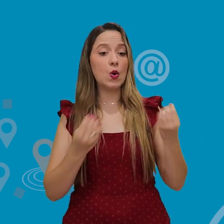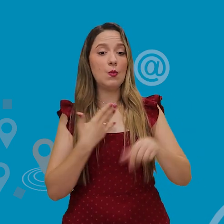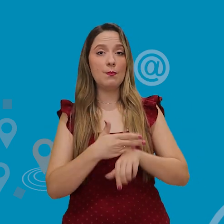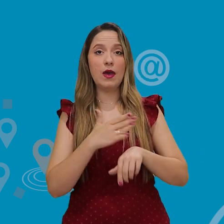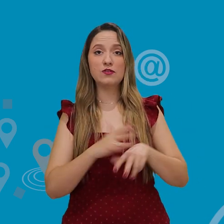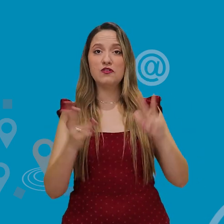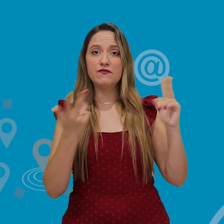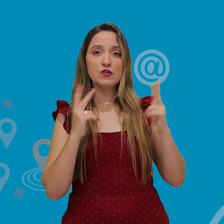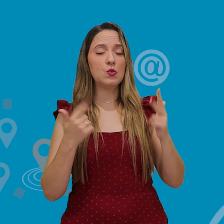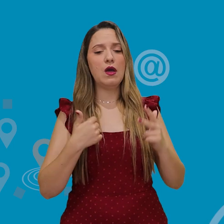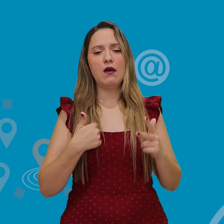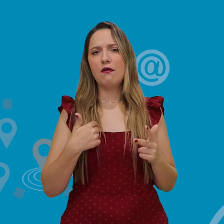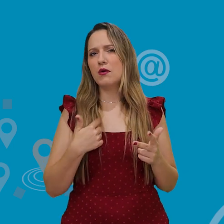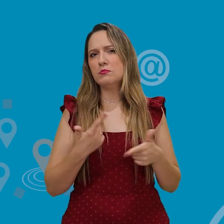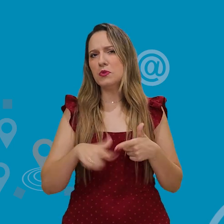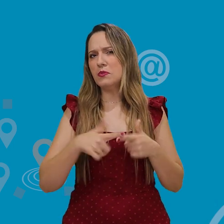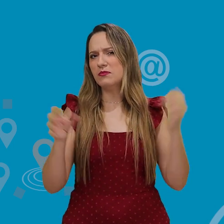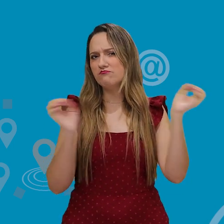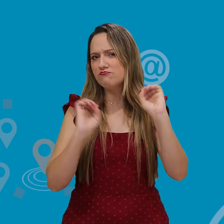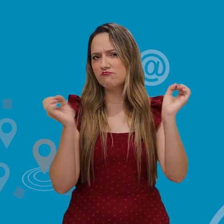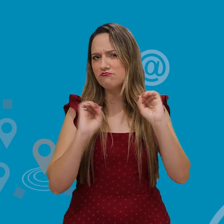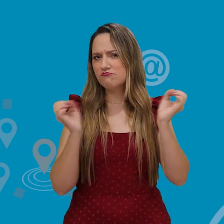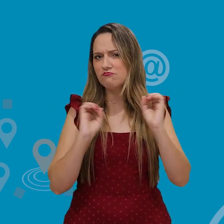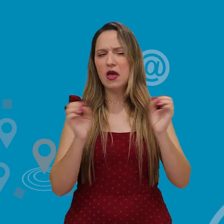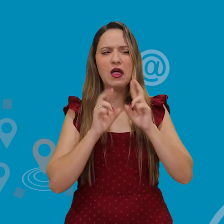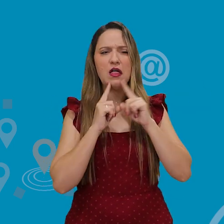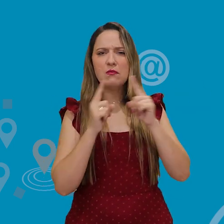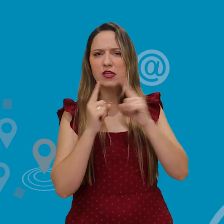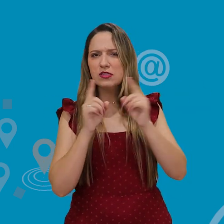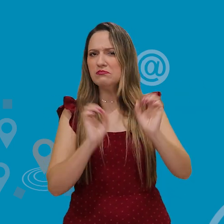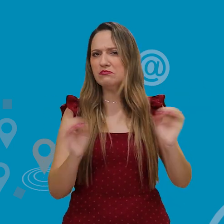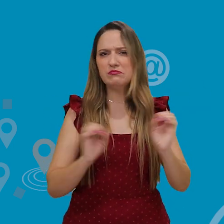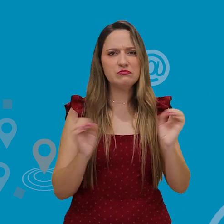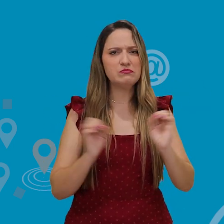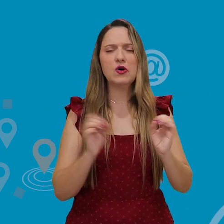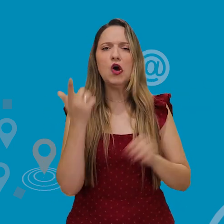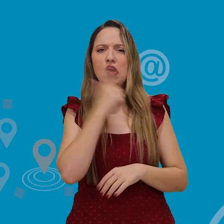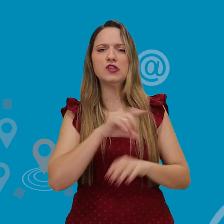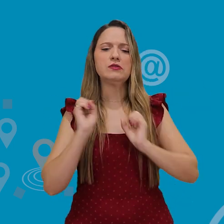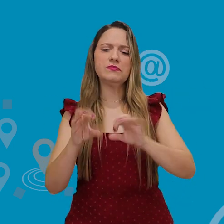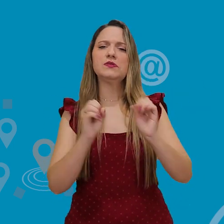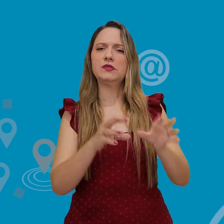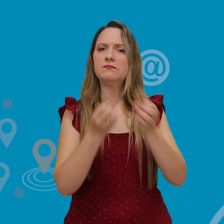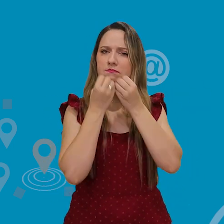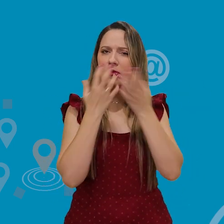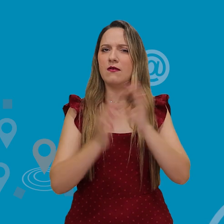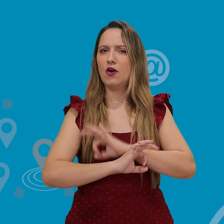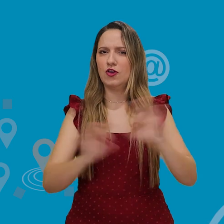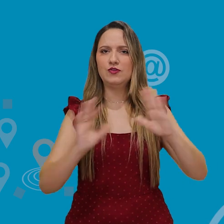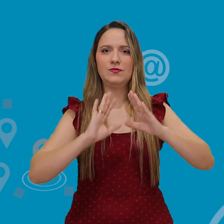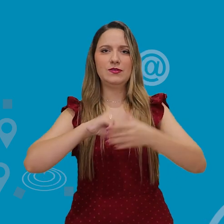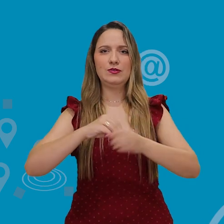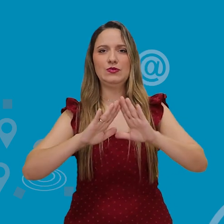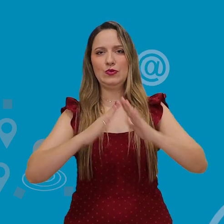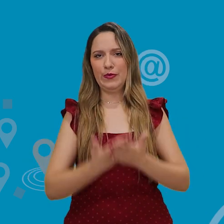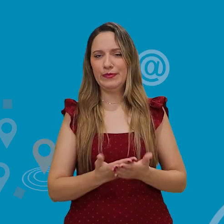relação às práticas de aventura, no meu caso específico, eu nunca tive problema, assim, ou reclamação dos pais em relação ao ensino disso